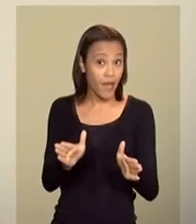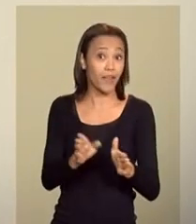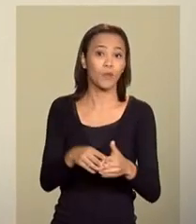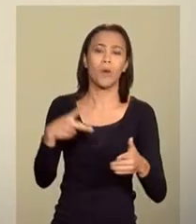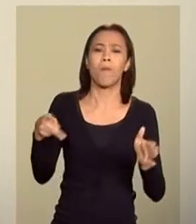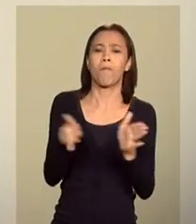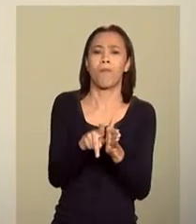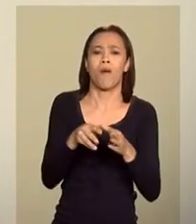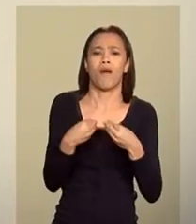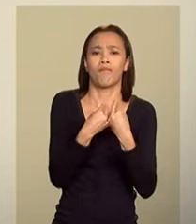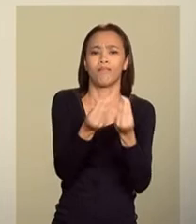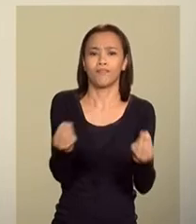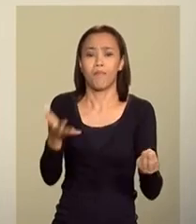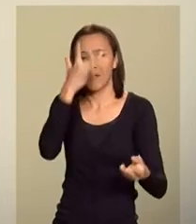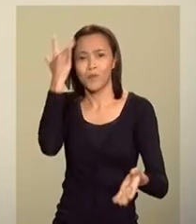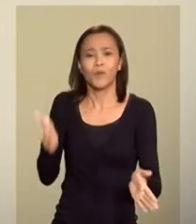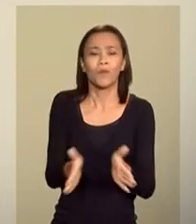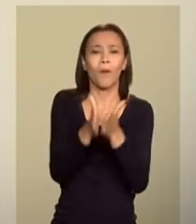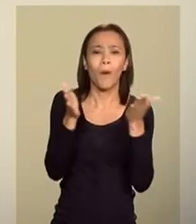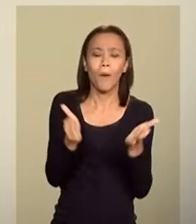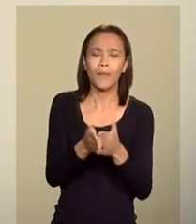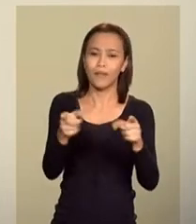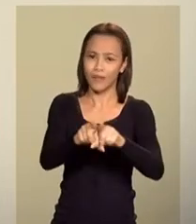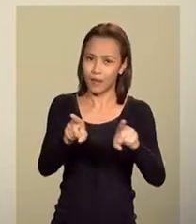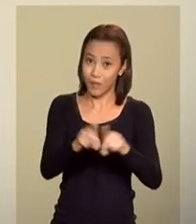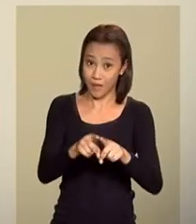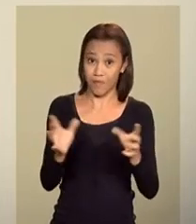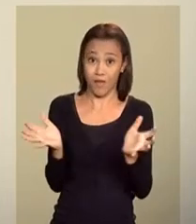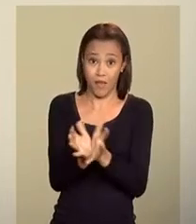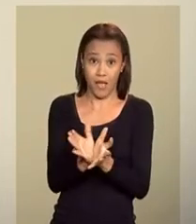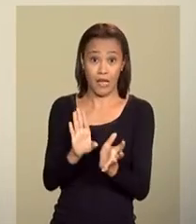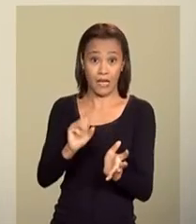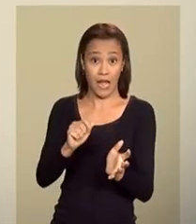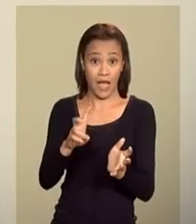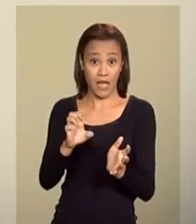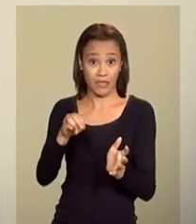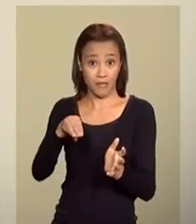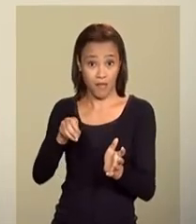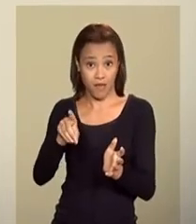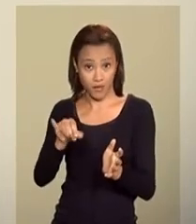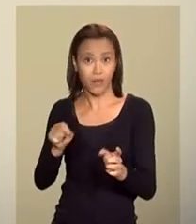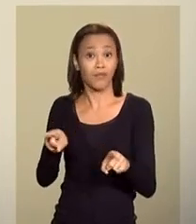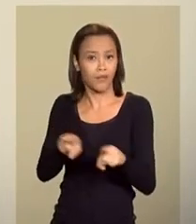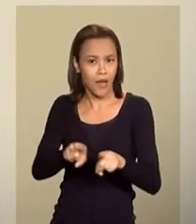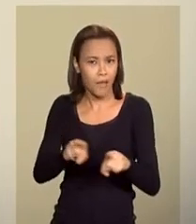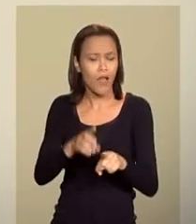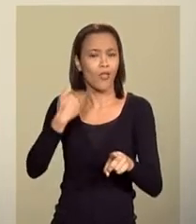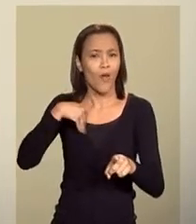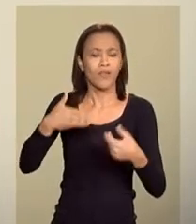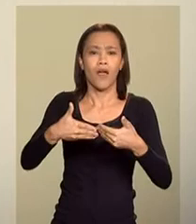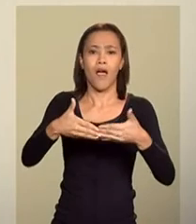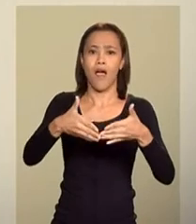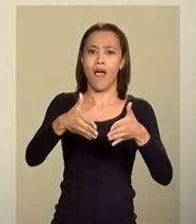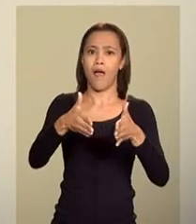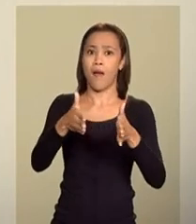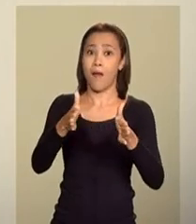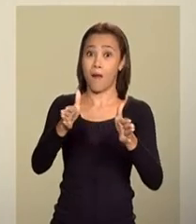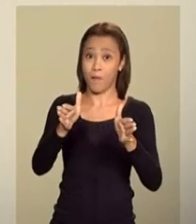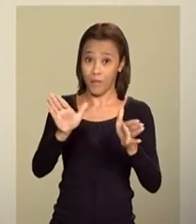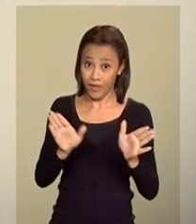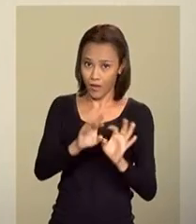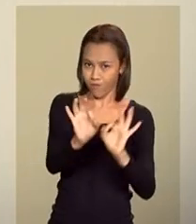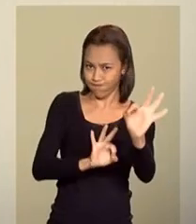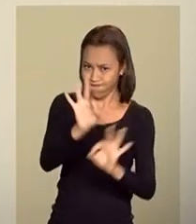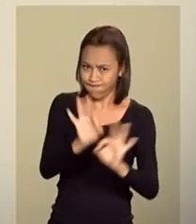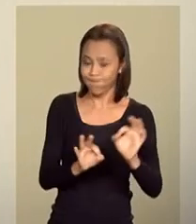portas da casa própria para os pobres e para a classe média ao mesmo tempo estamos ampliando o investimento na infraestrutura